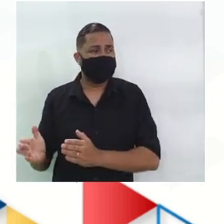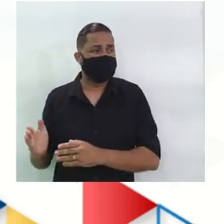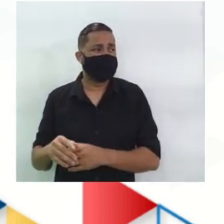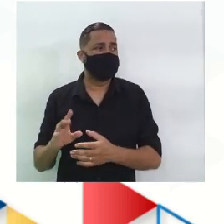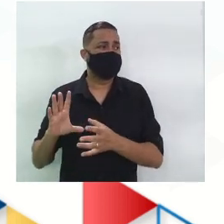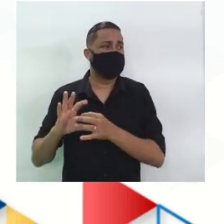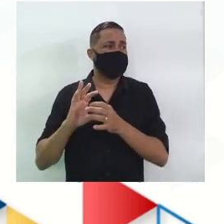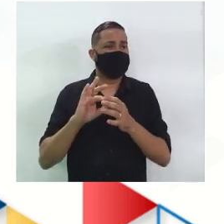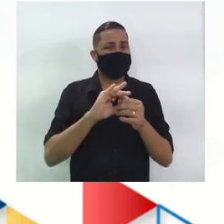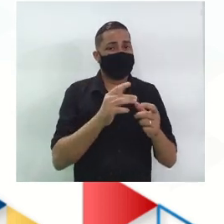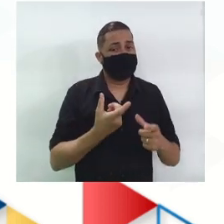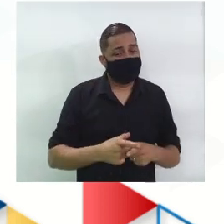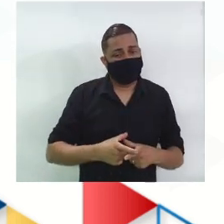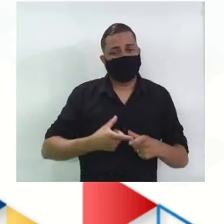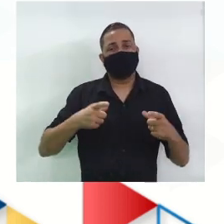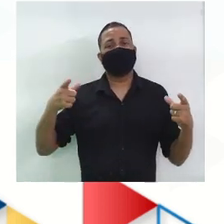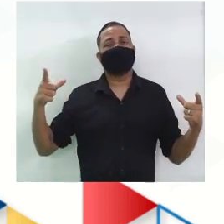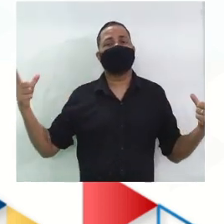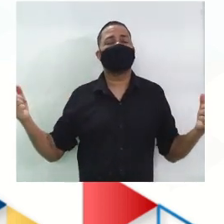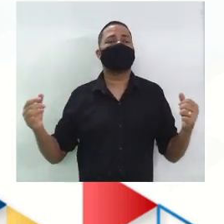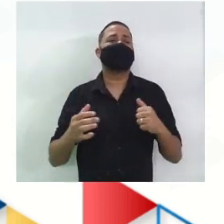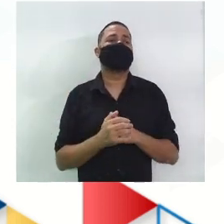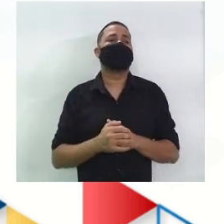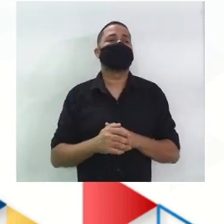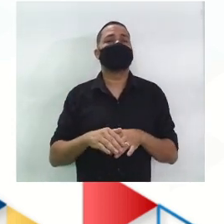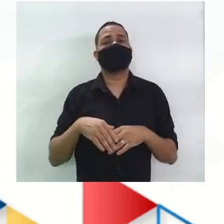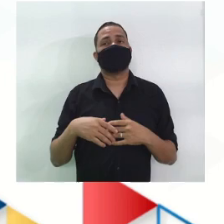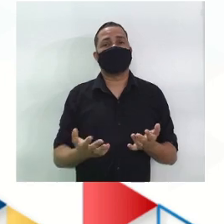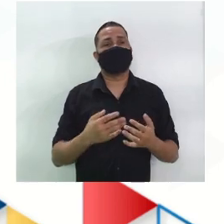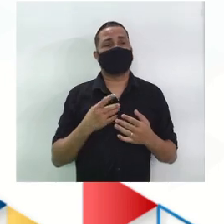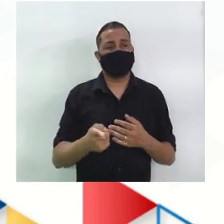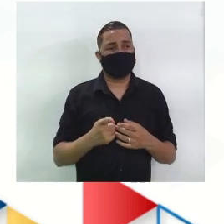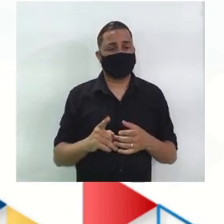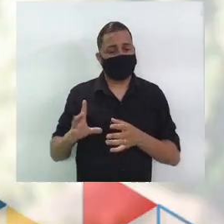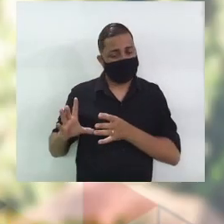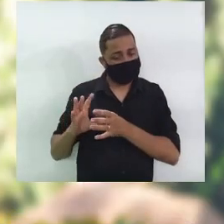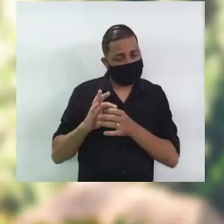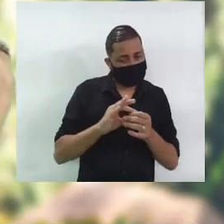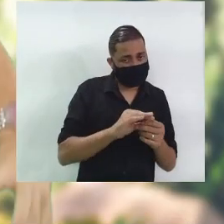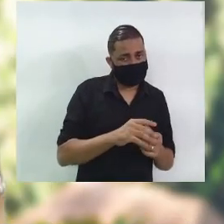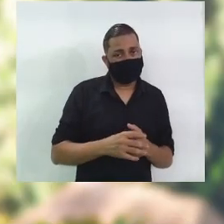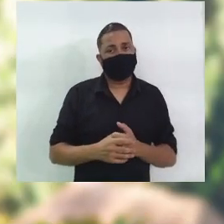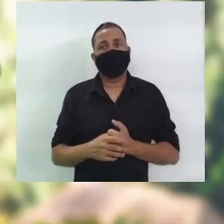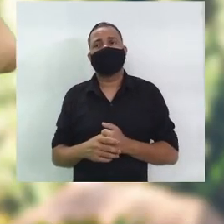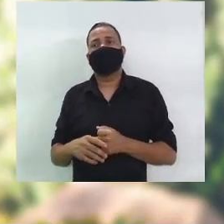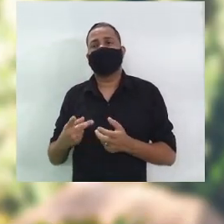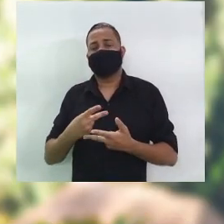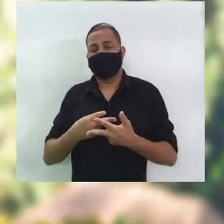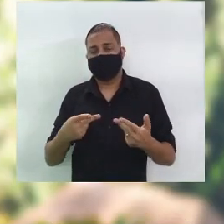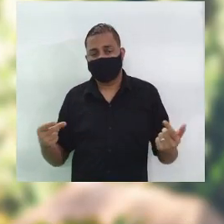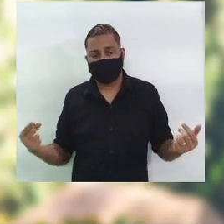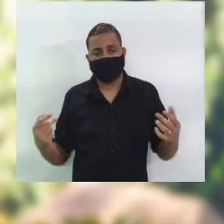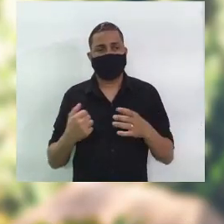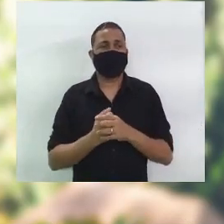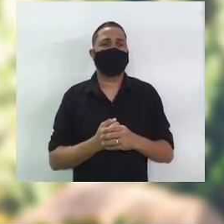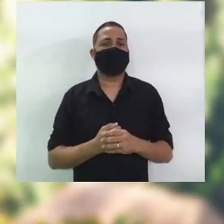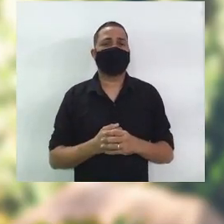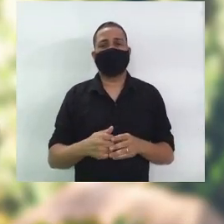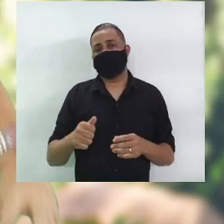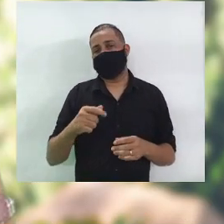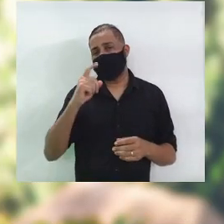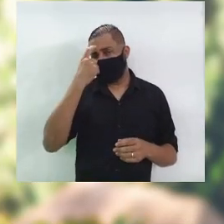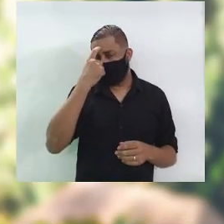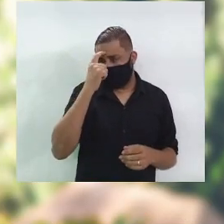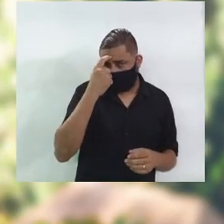contexto muito amplo e diversificado. É isso aí, esse contexto muito amplo, diversificado, a